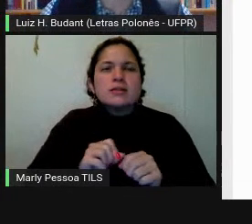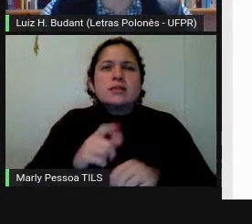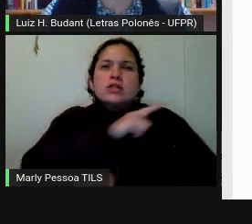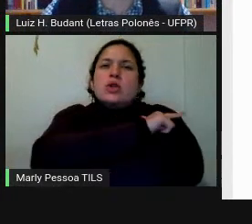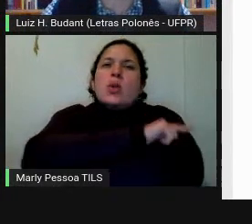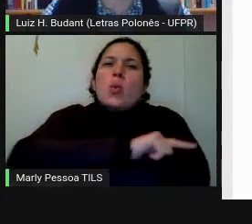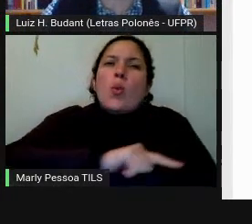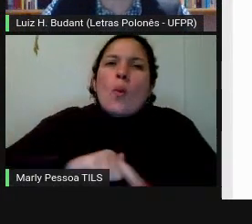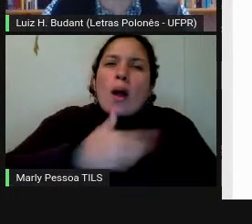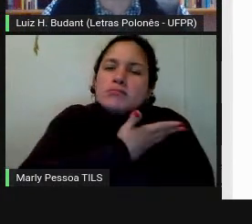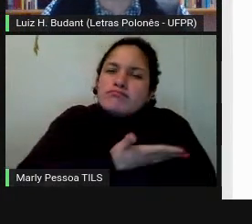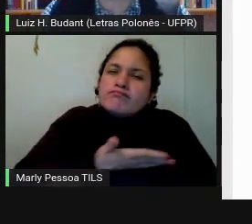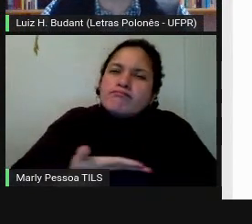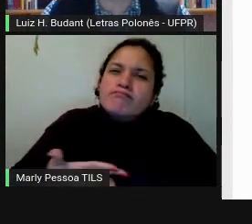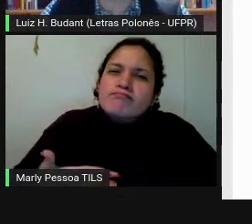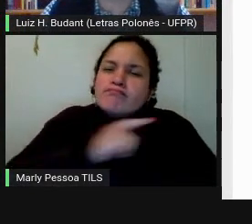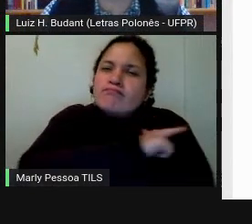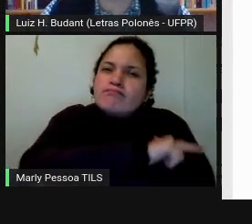irmão.